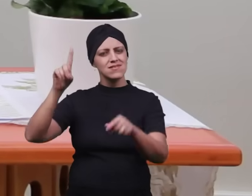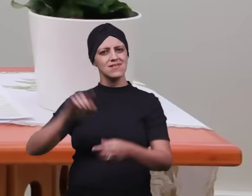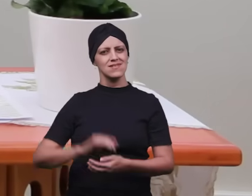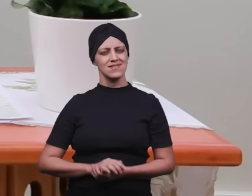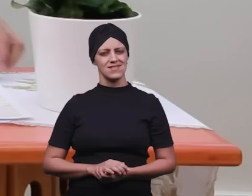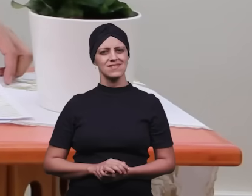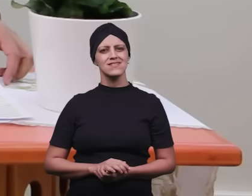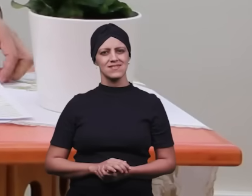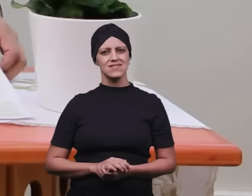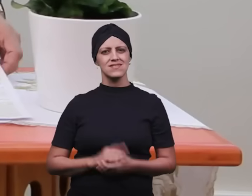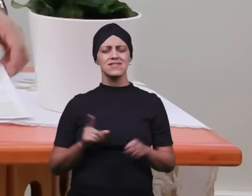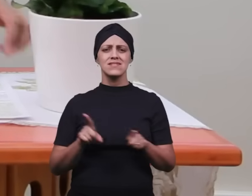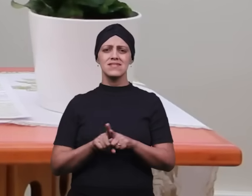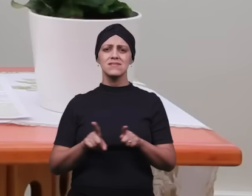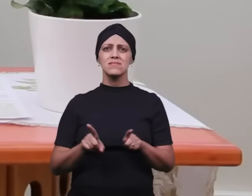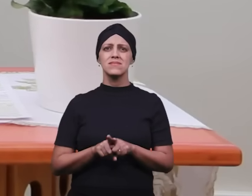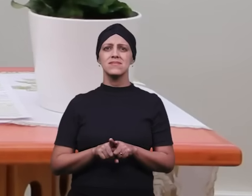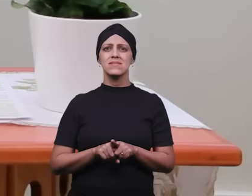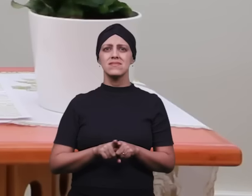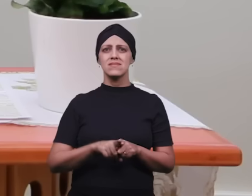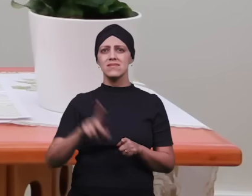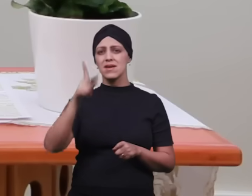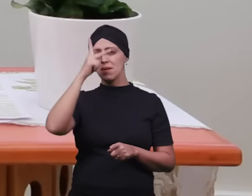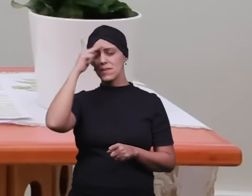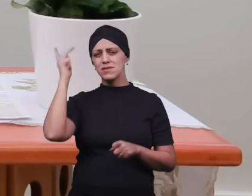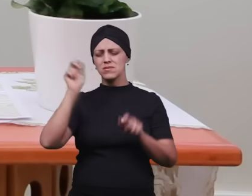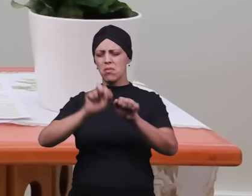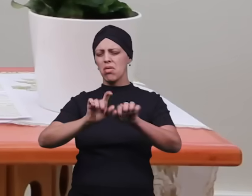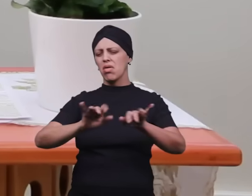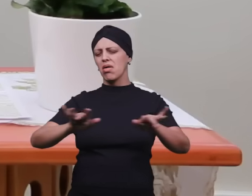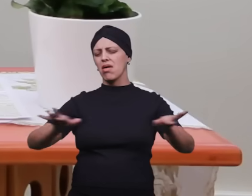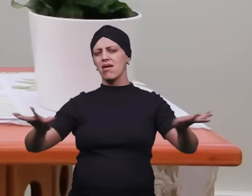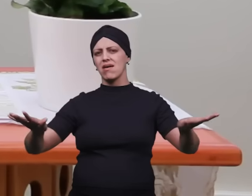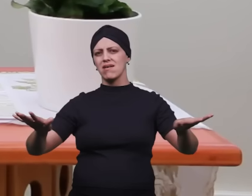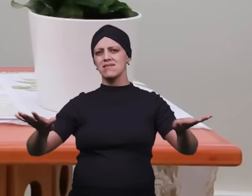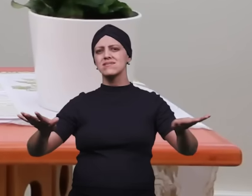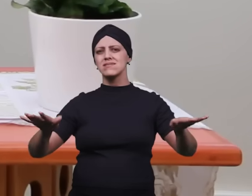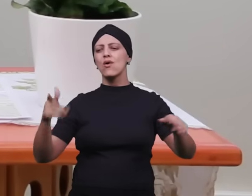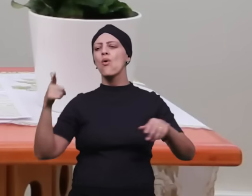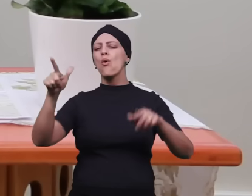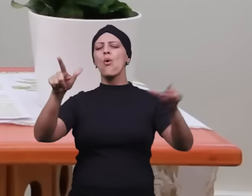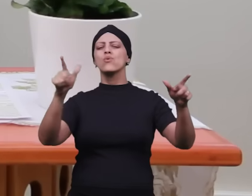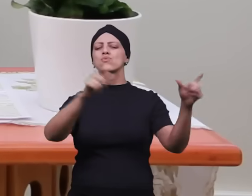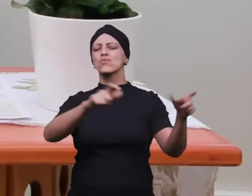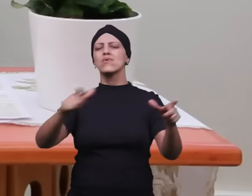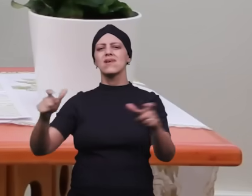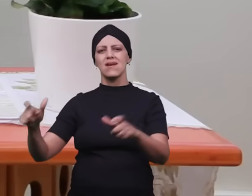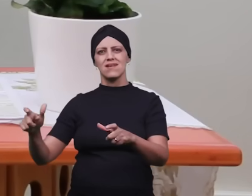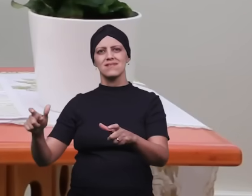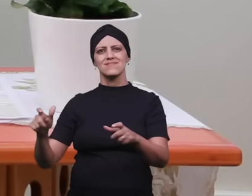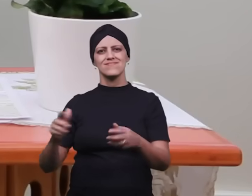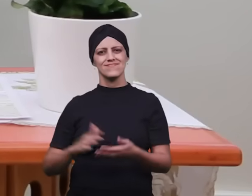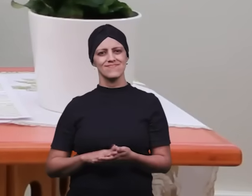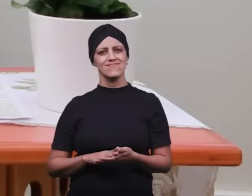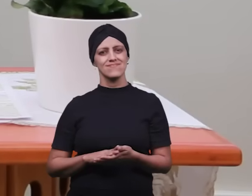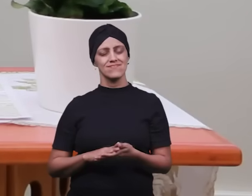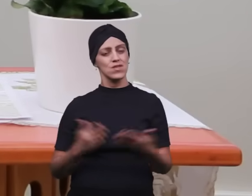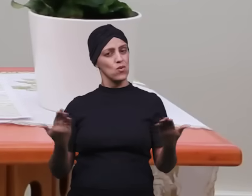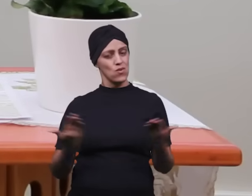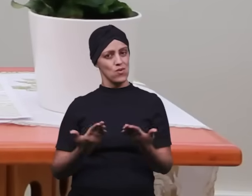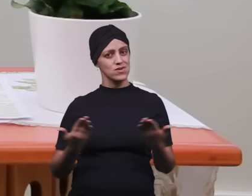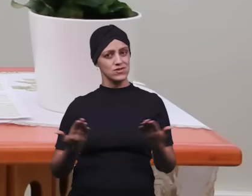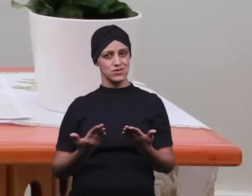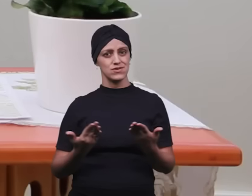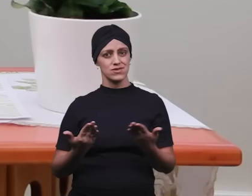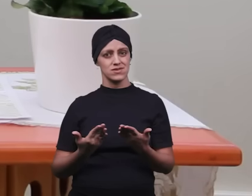diz sobre aqueles que foram desterrados para a terra do Egito. E hoje, nesse tempo que nós estamos